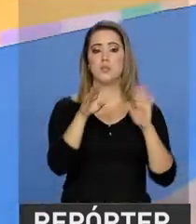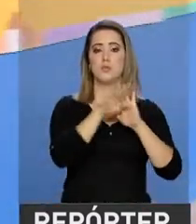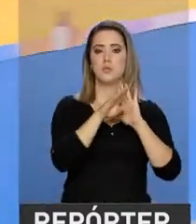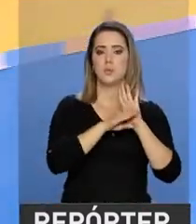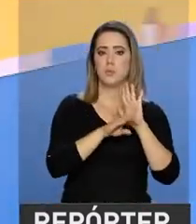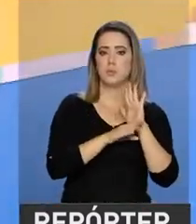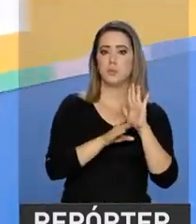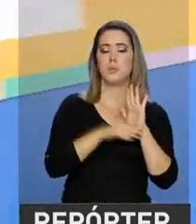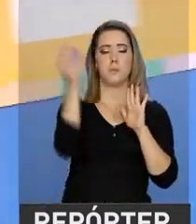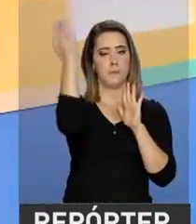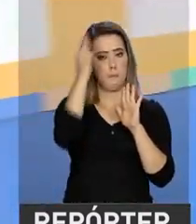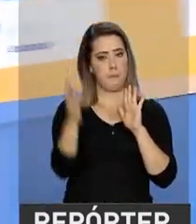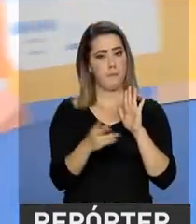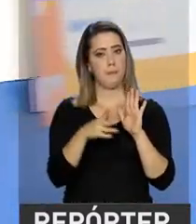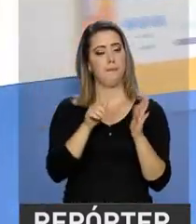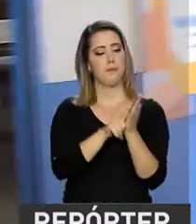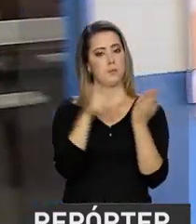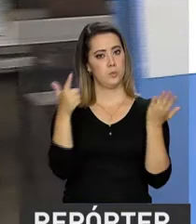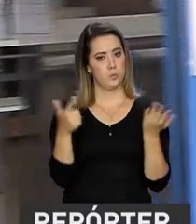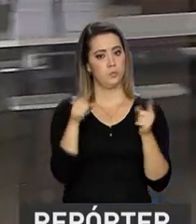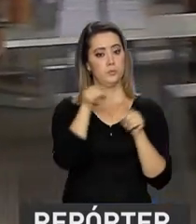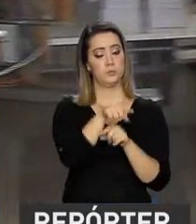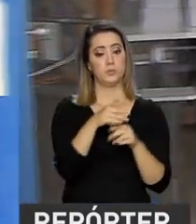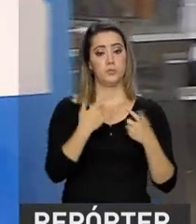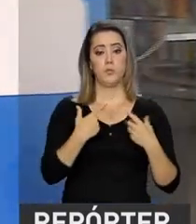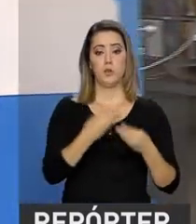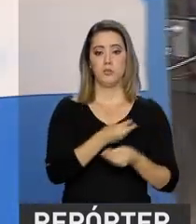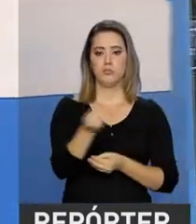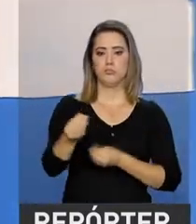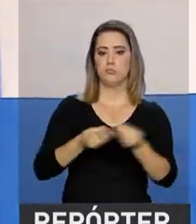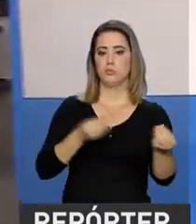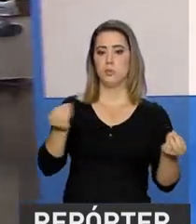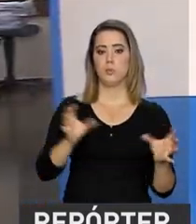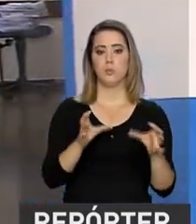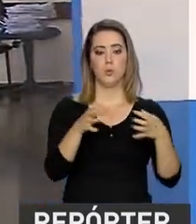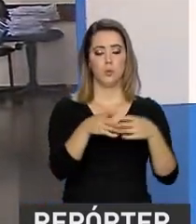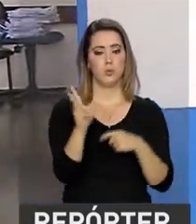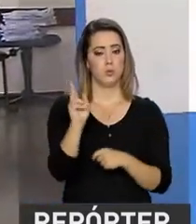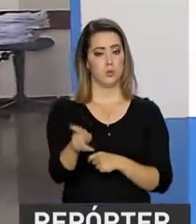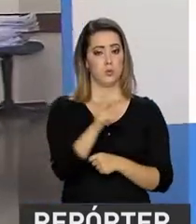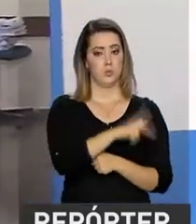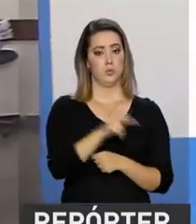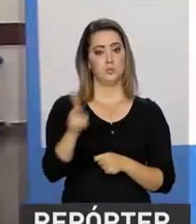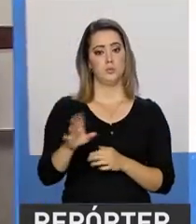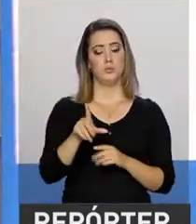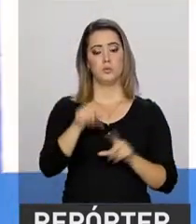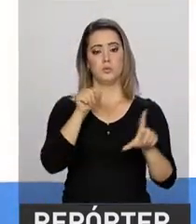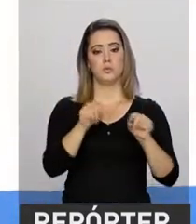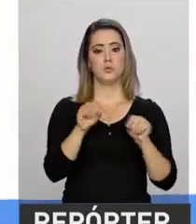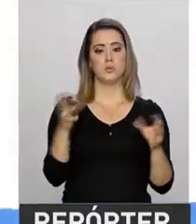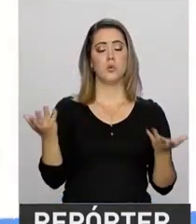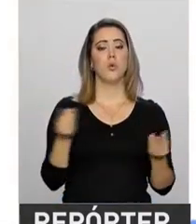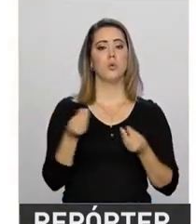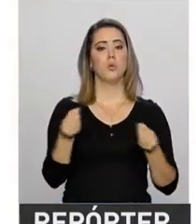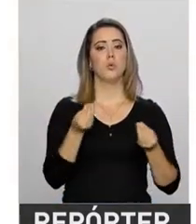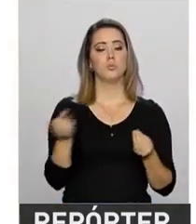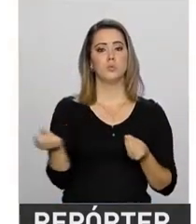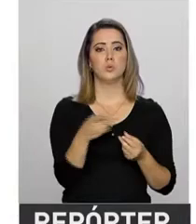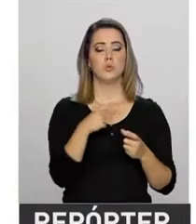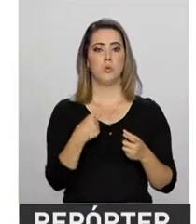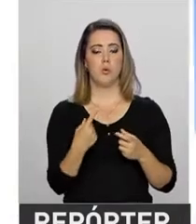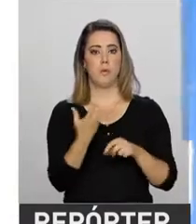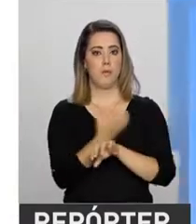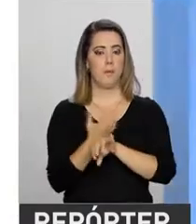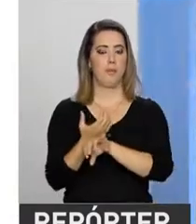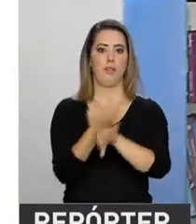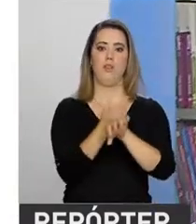didático do ministério da educação esse material vai ser usado pela equipe de professores na escolha das coleções adotadas para cada disciplina